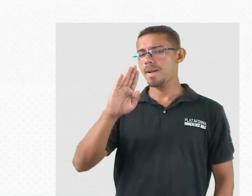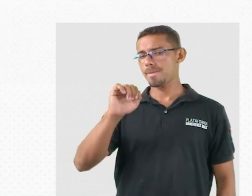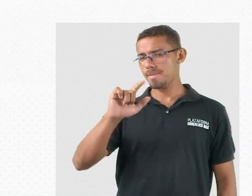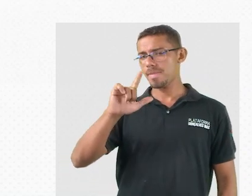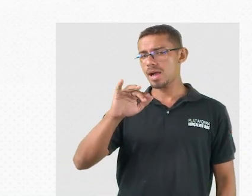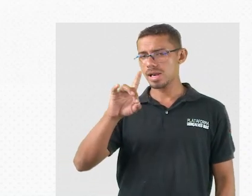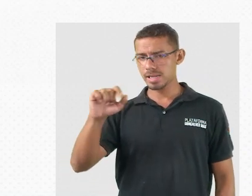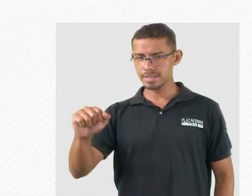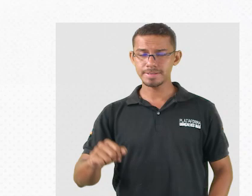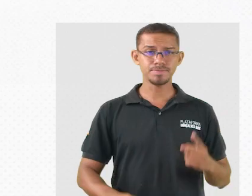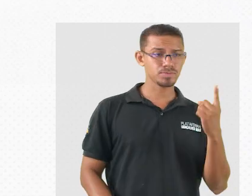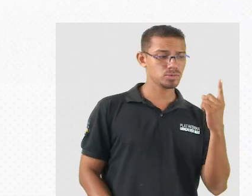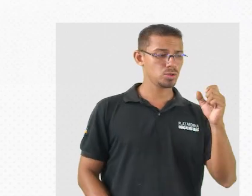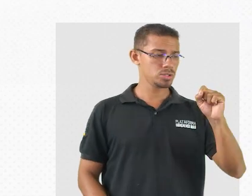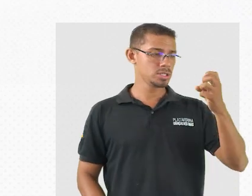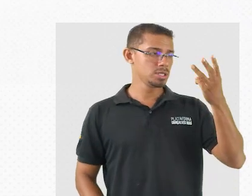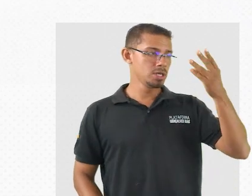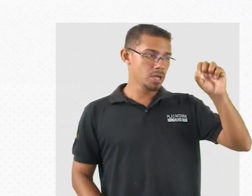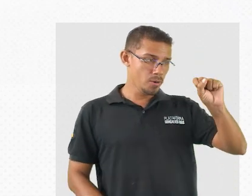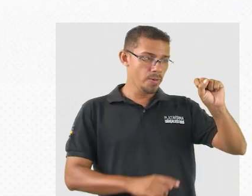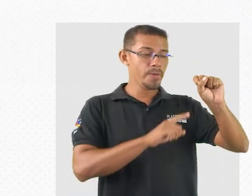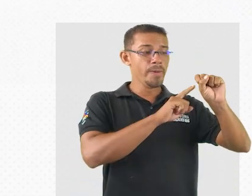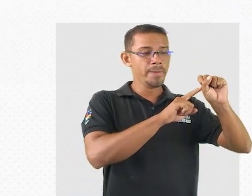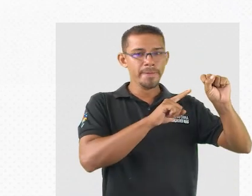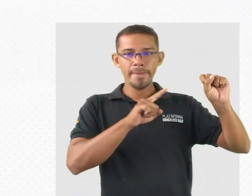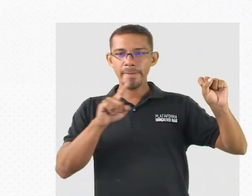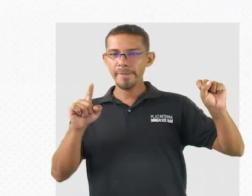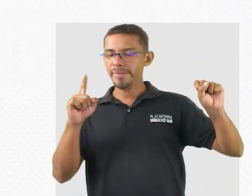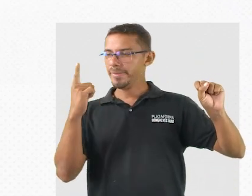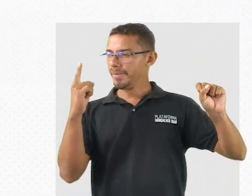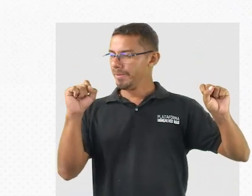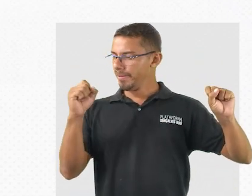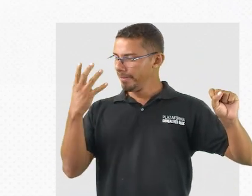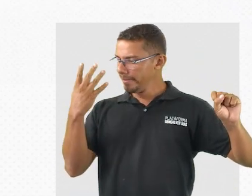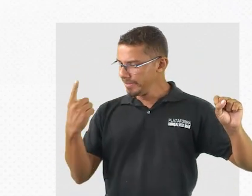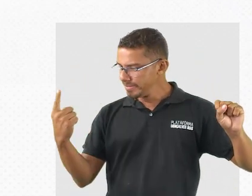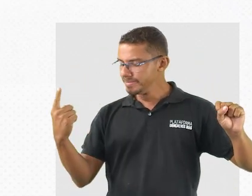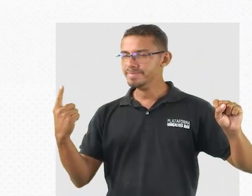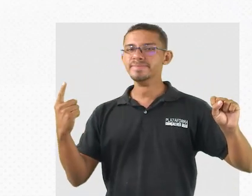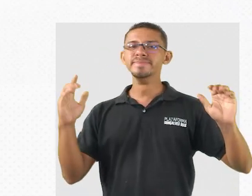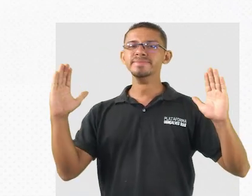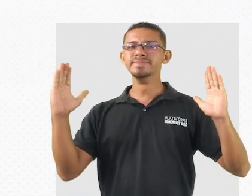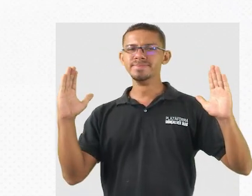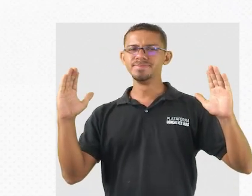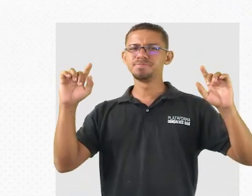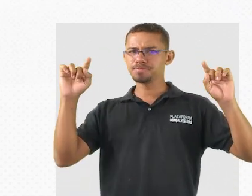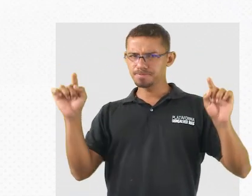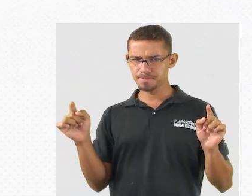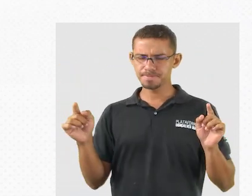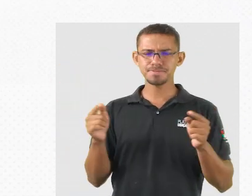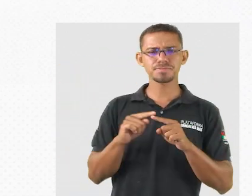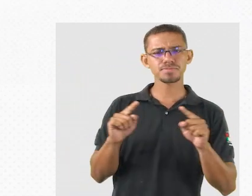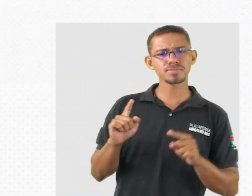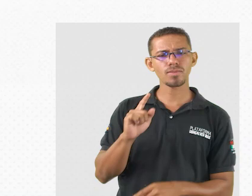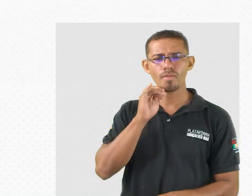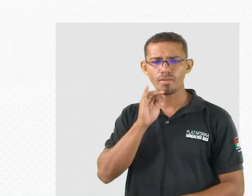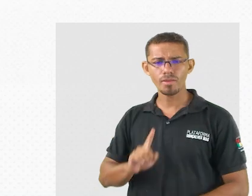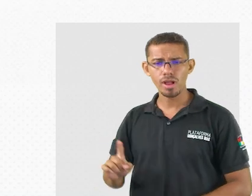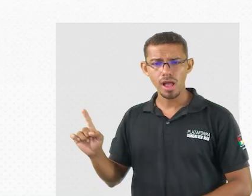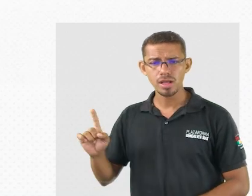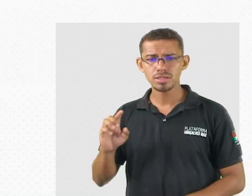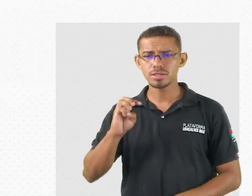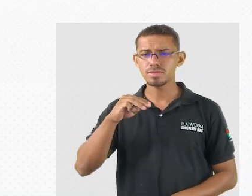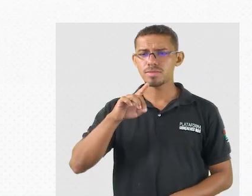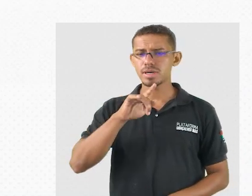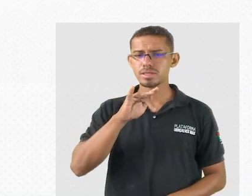de 38 até lá 1841. Eu gosto muito de pontuar que, claro, essas